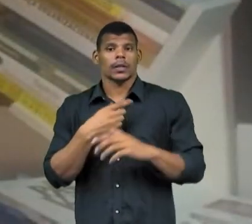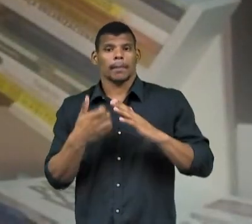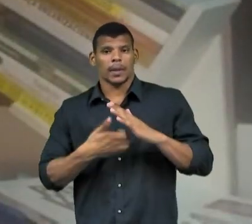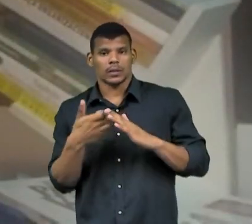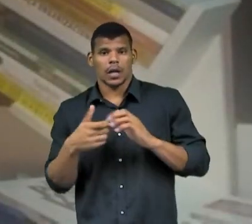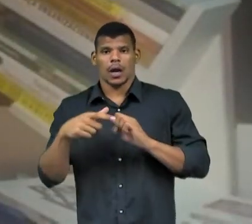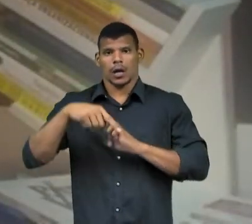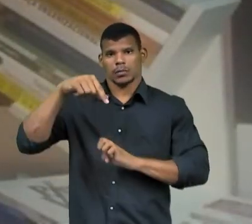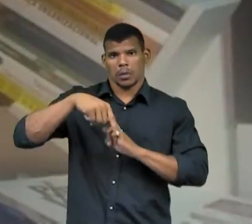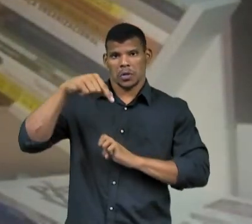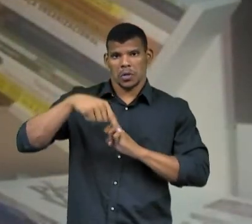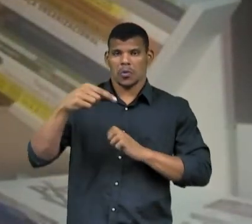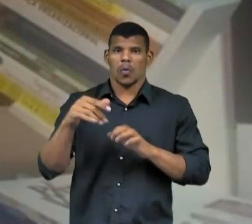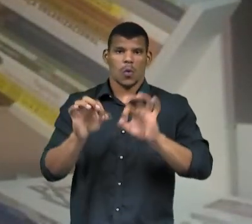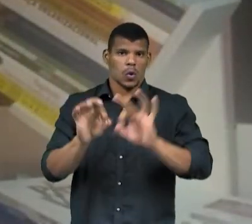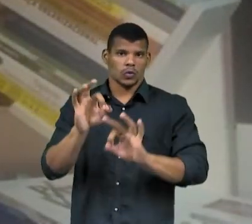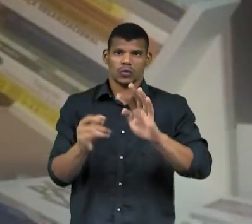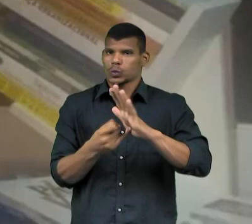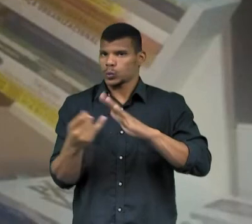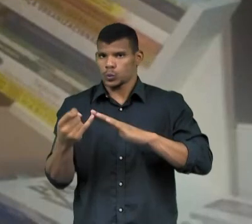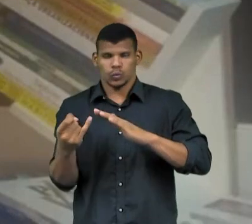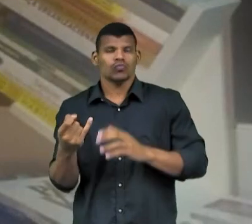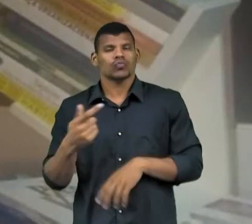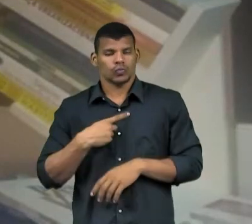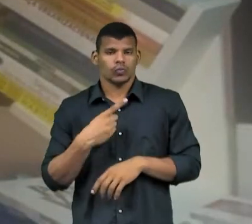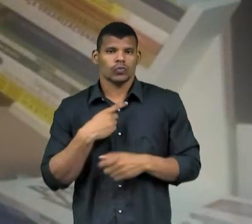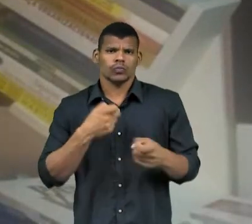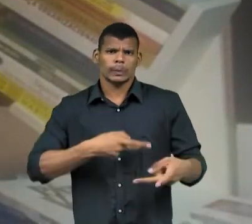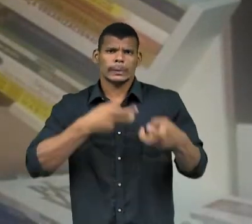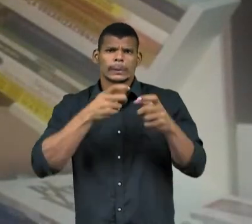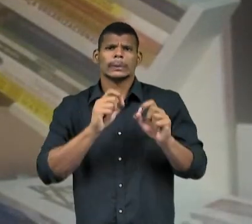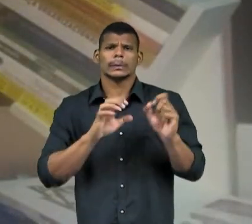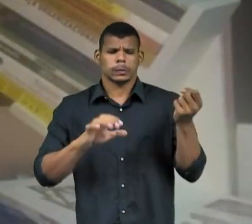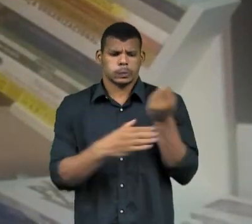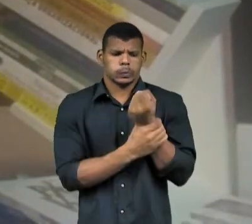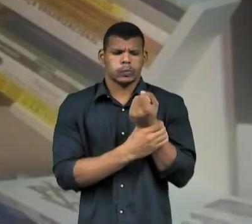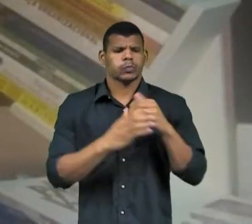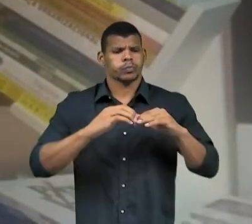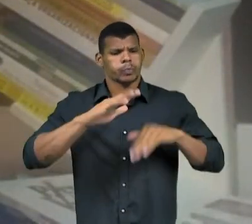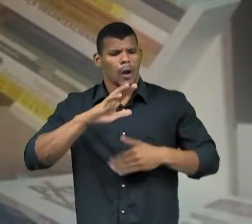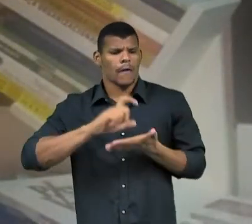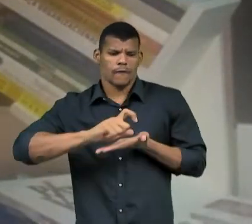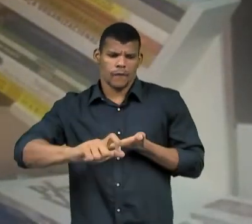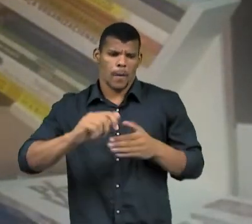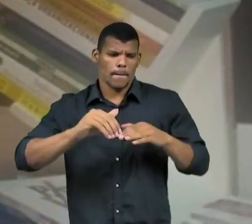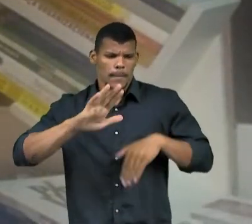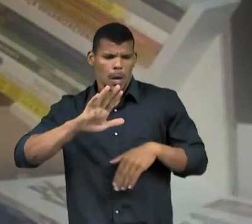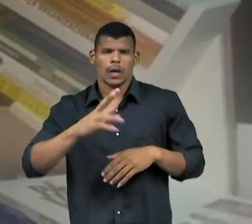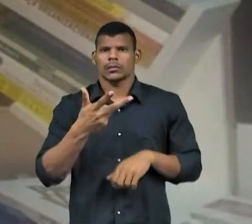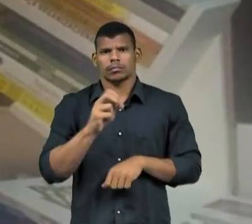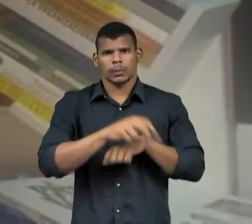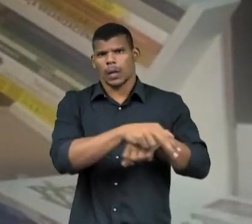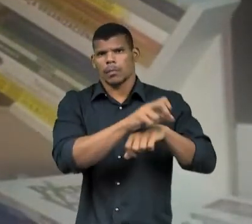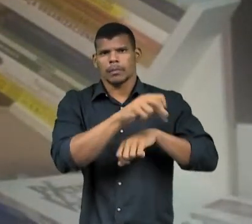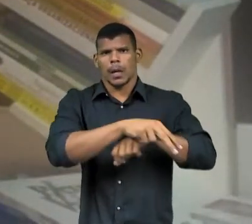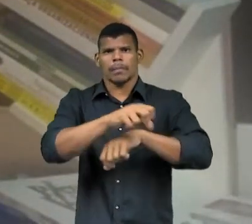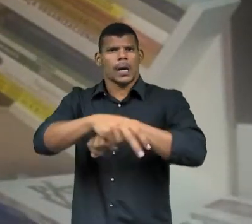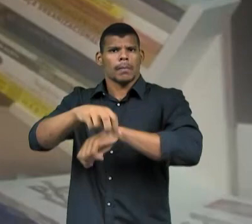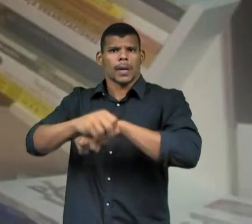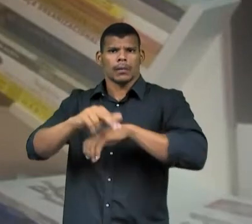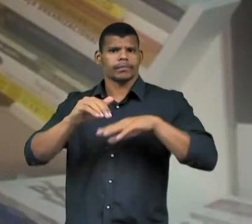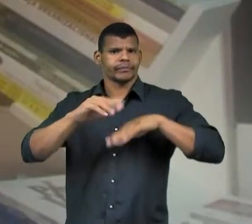organizações, elas percebam, se sintam mais seguras, o investimento aumentando, o número de oportunidades no mercado